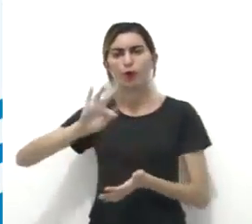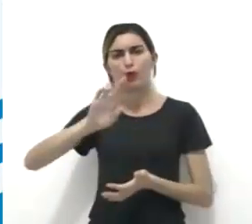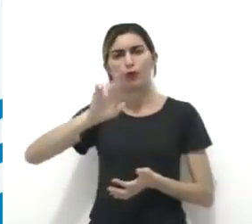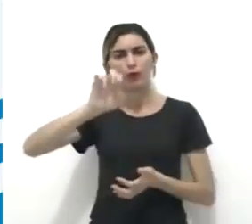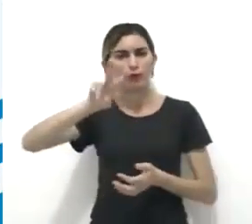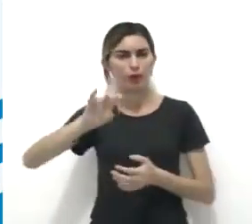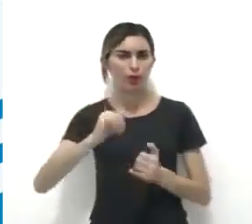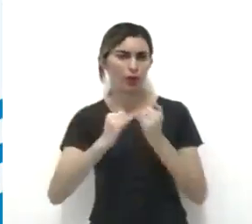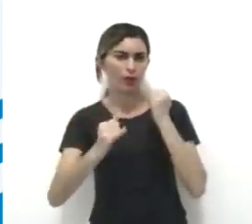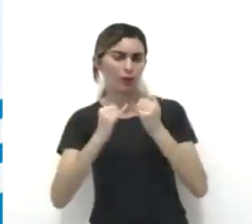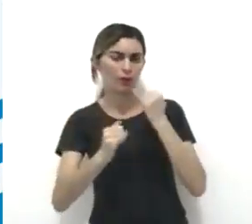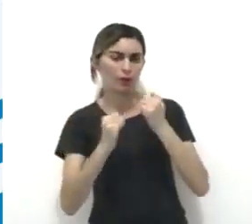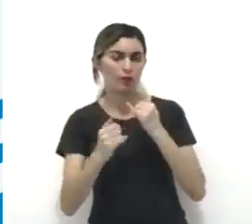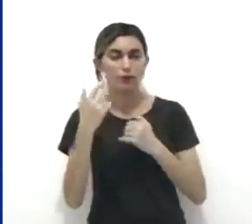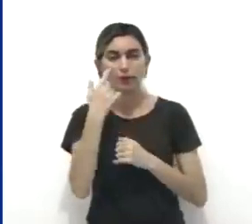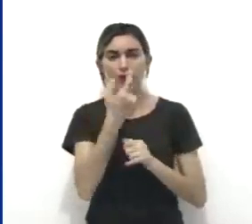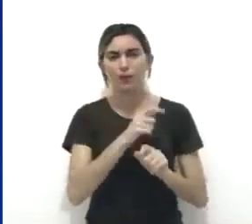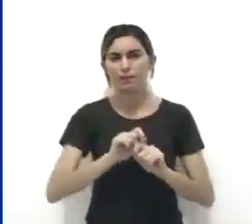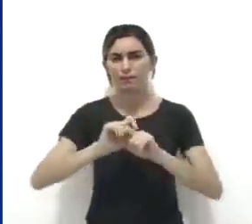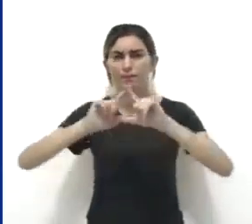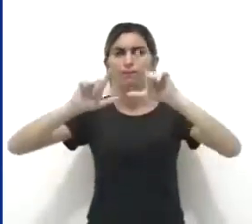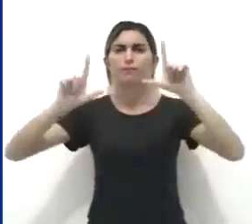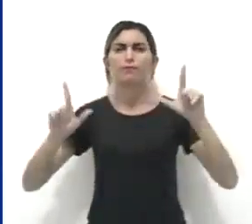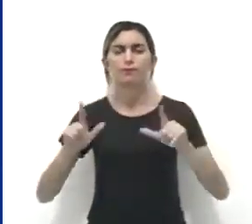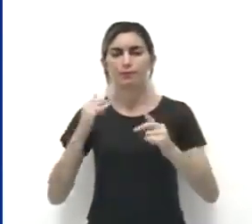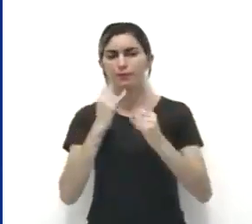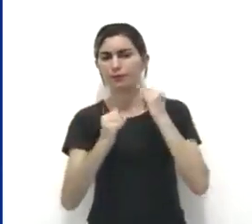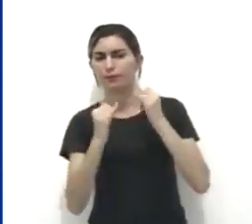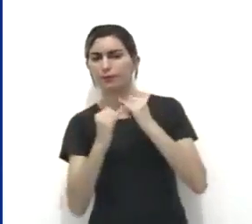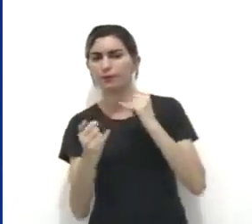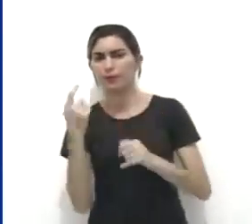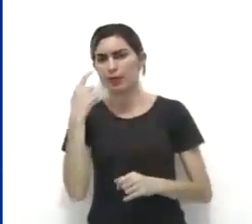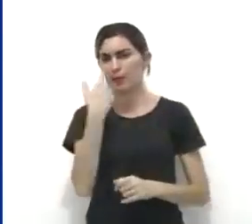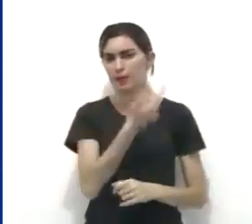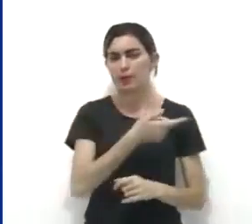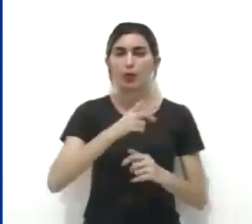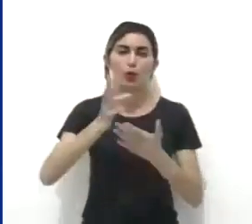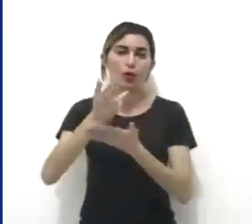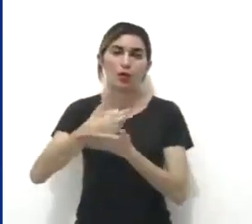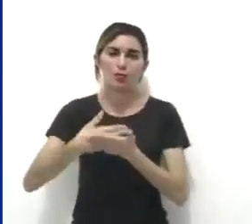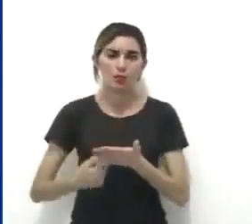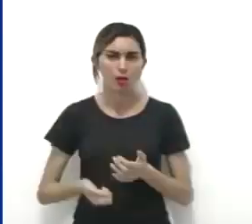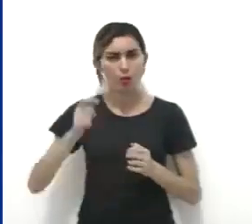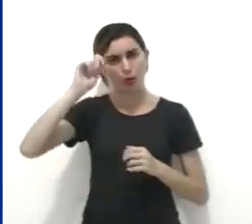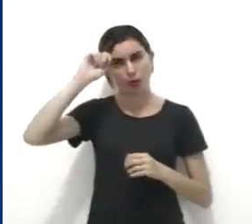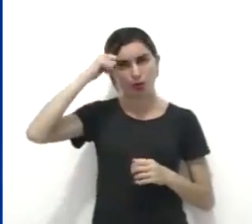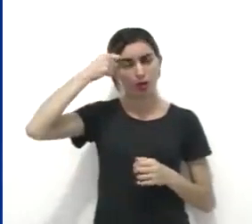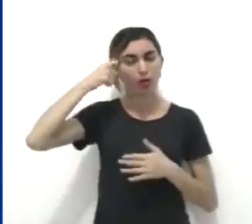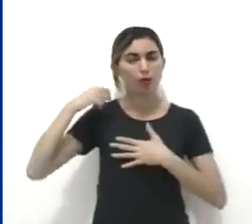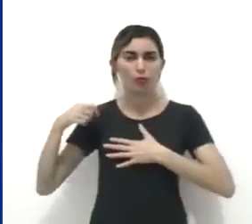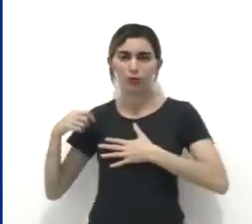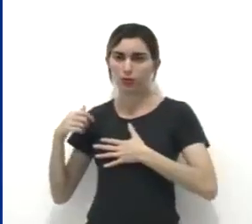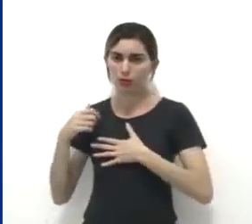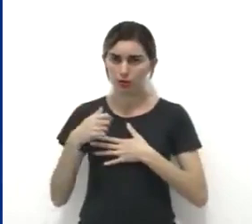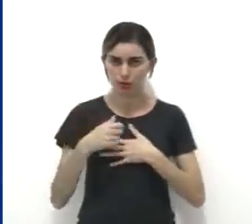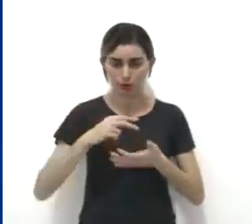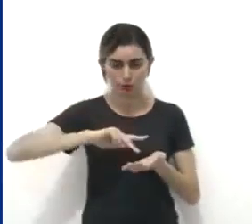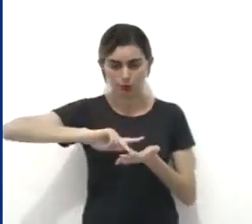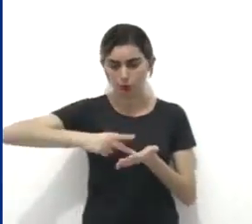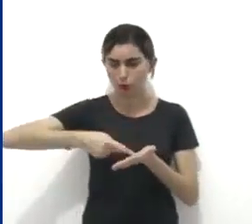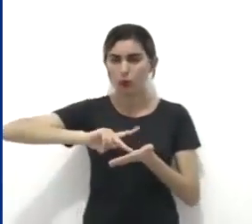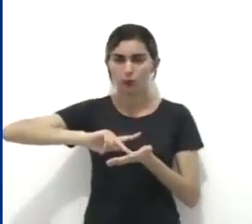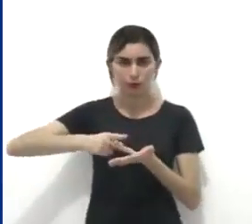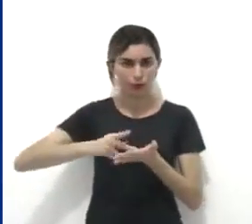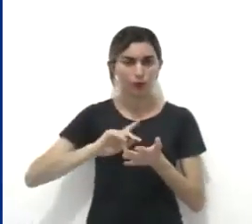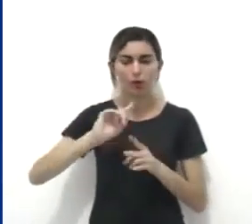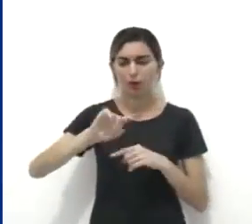se vocês observam aí as figuras, vocês podem verificar a primeira figura com os negros dançando,